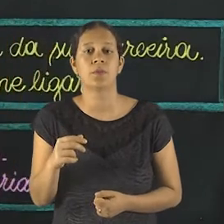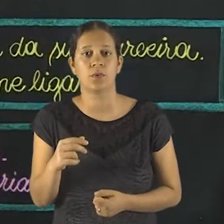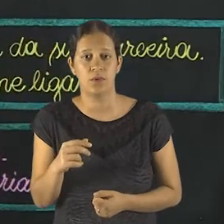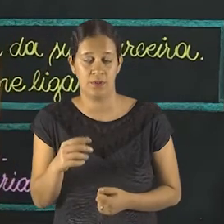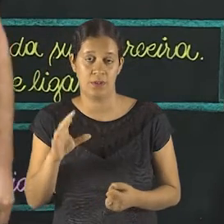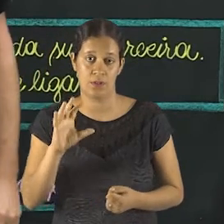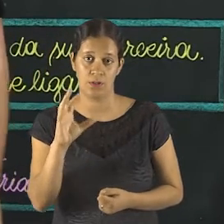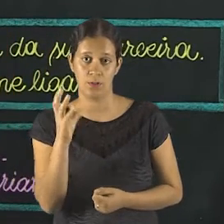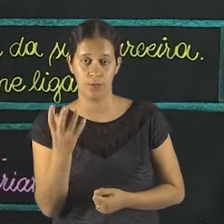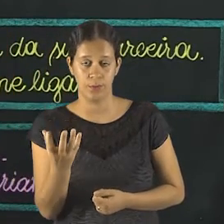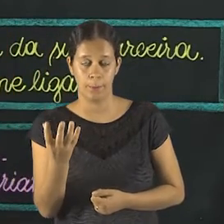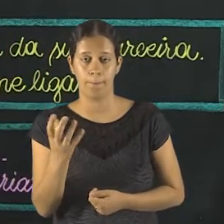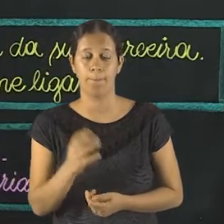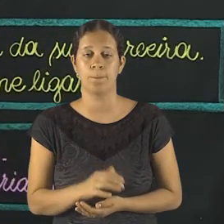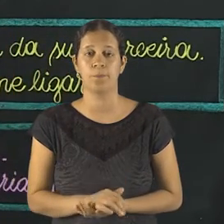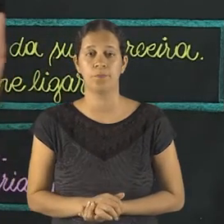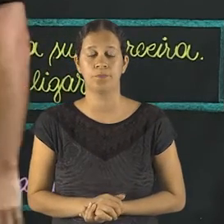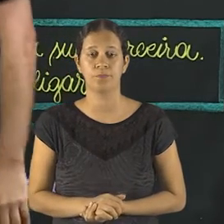de causa.